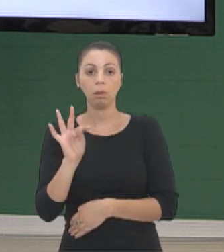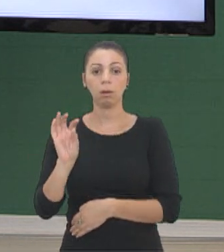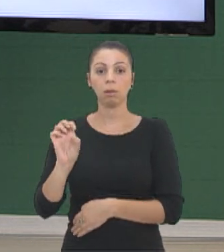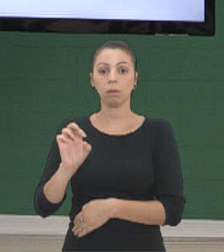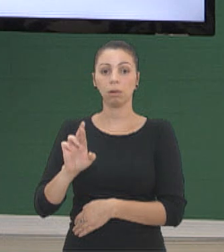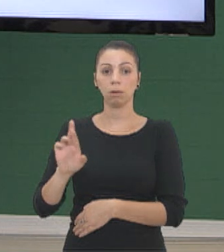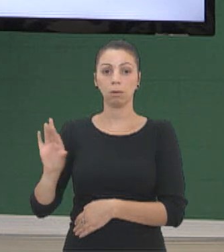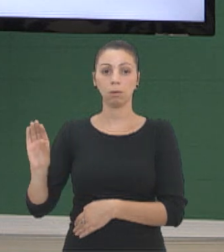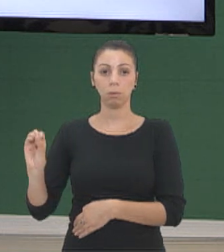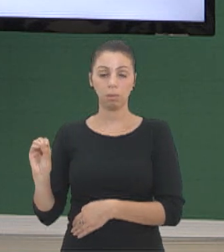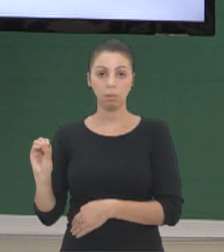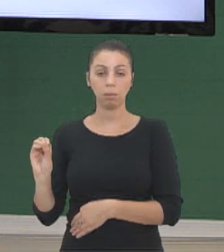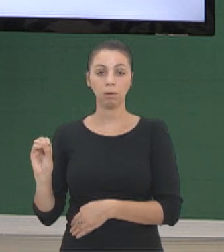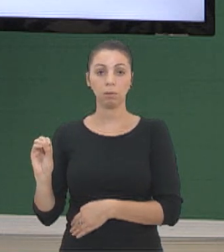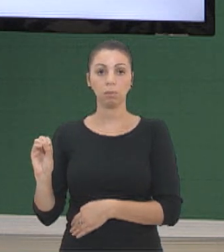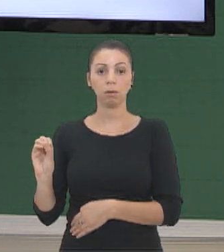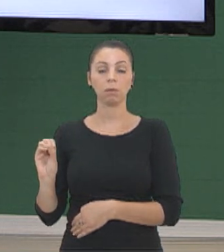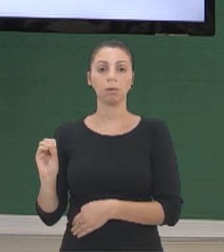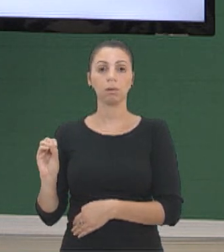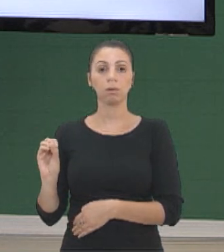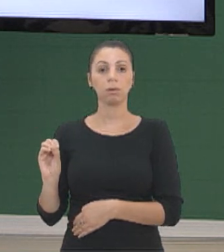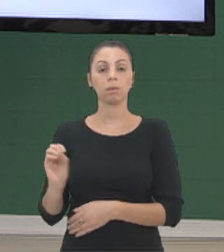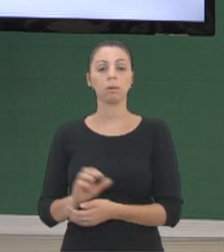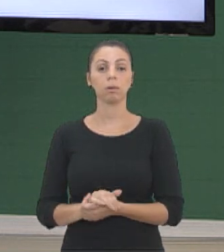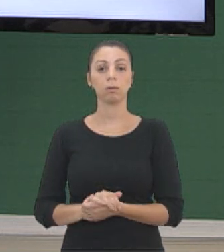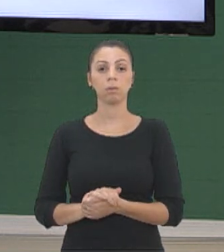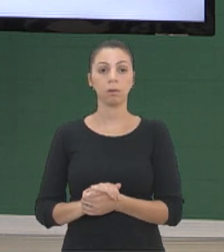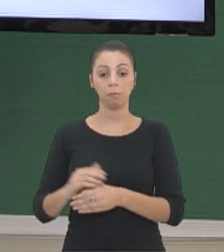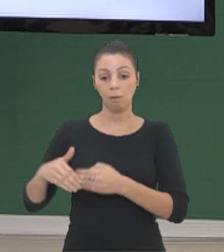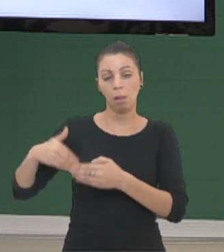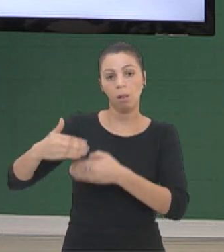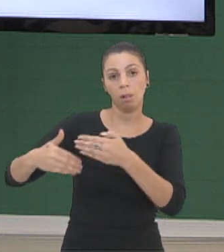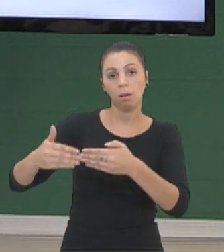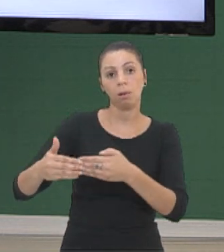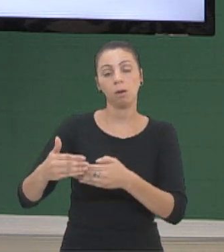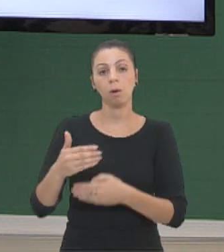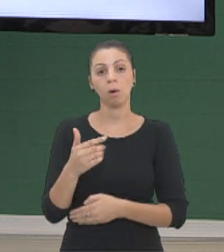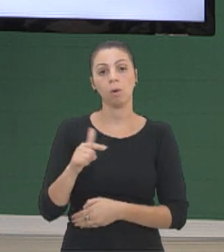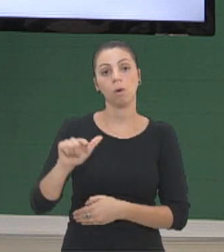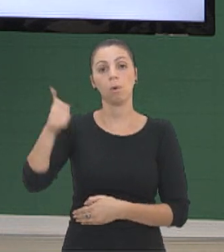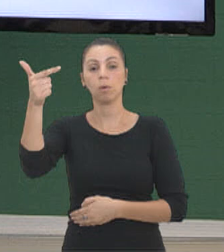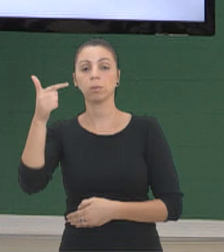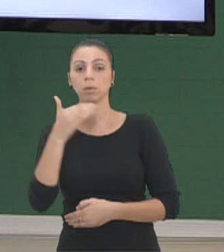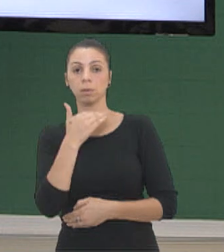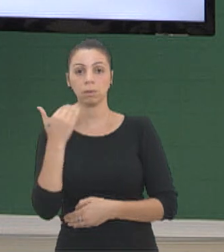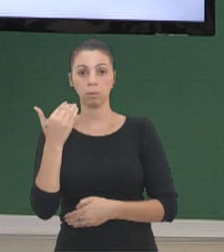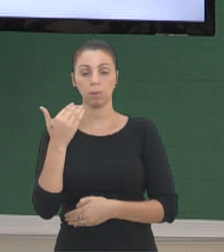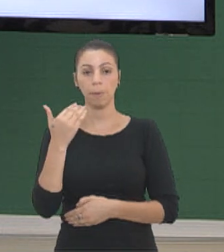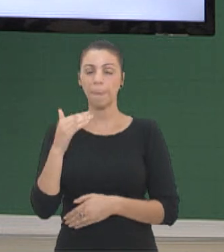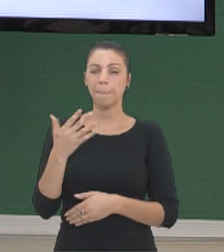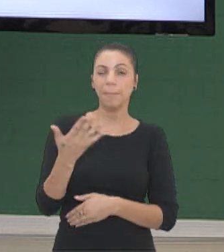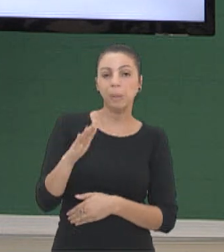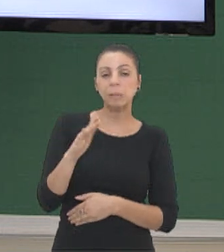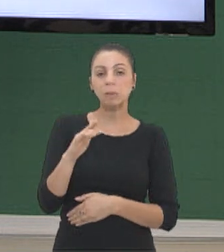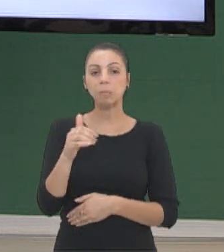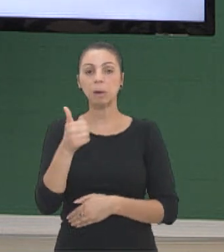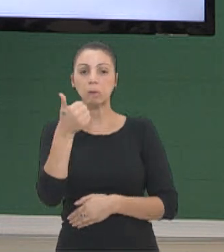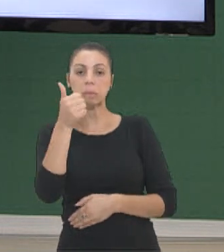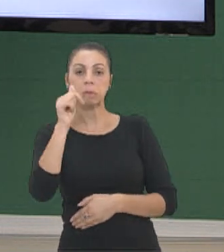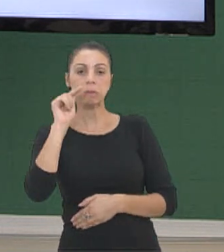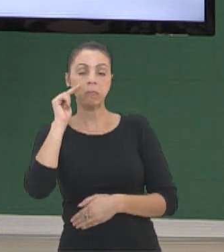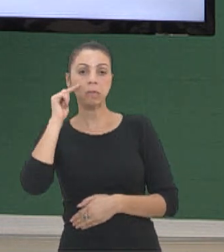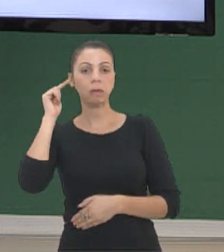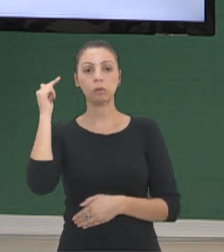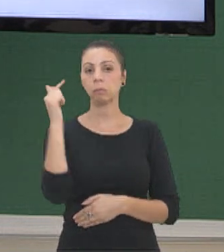morte do rei e da sua família que vai desencadear outras mortes. Mais ou menos umas 17 mil mortes durante o período que